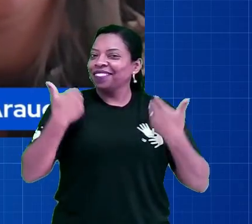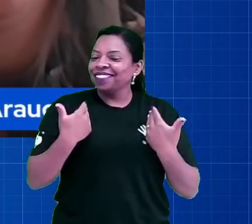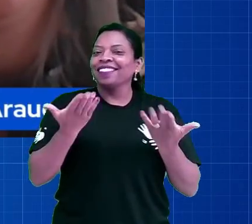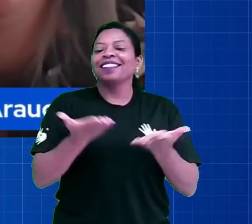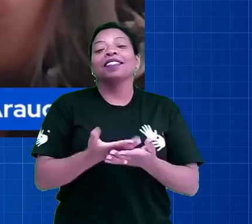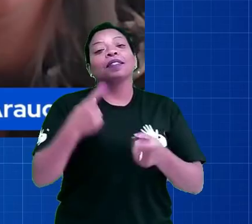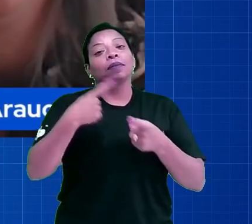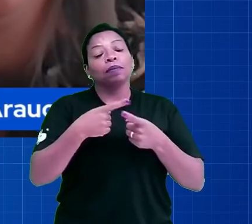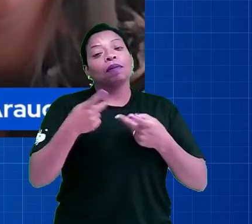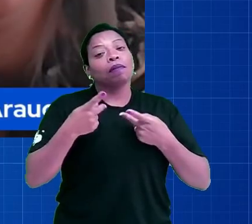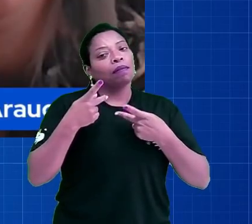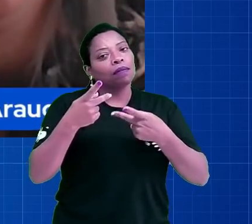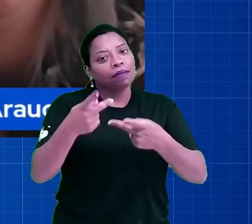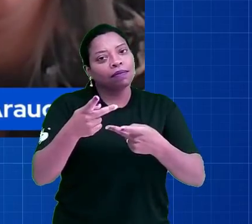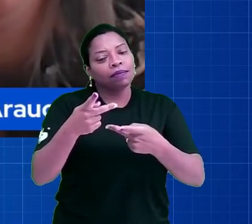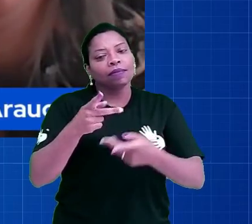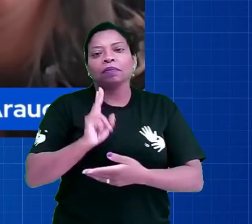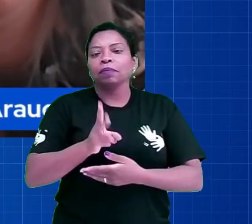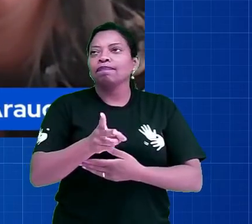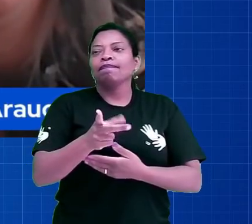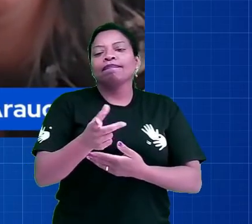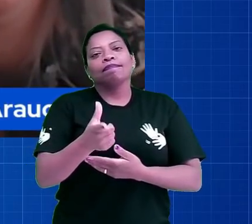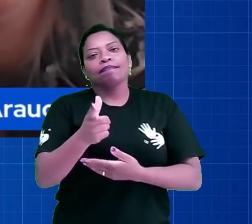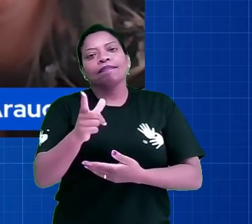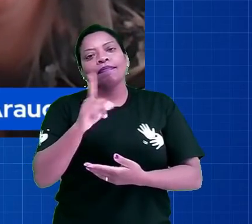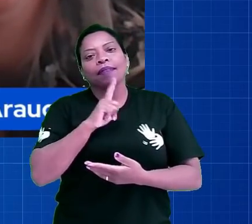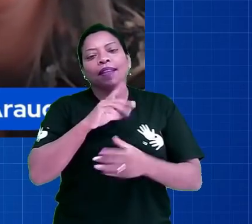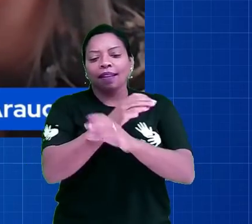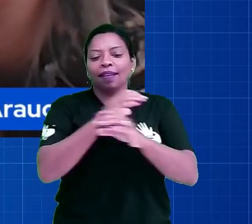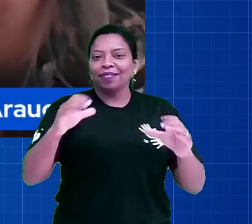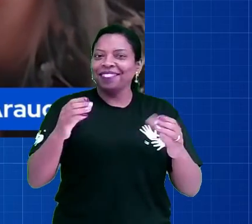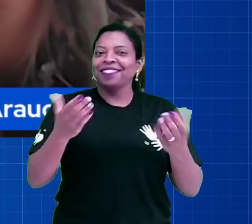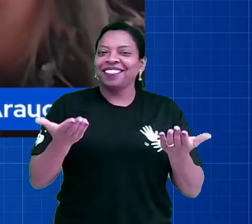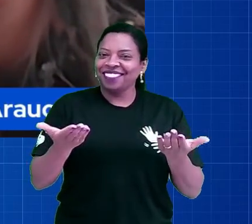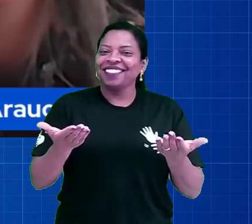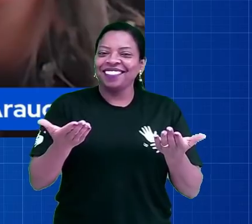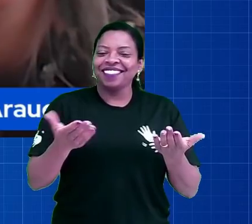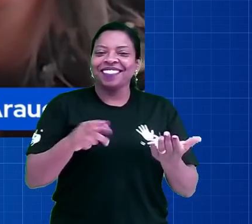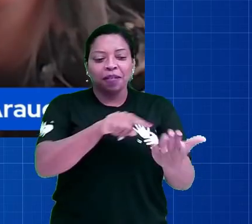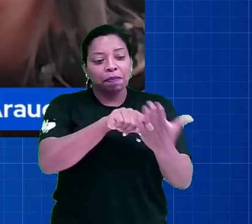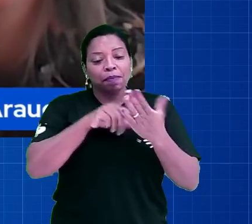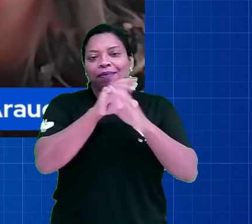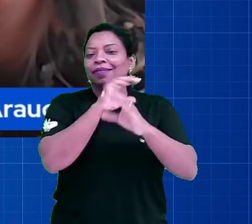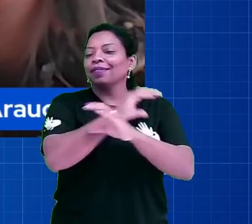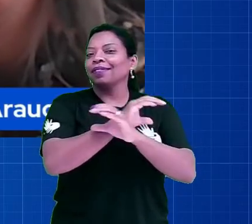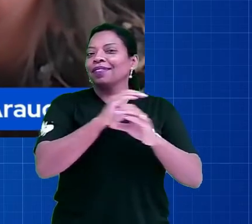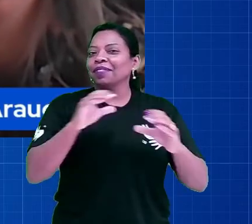convite sempre é um gesto de confiança, é um gesto